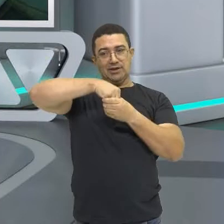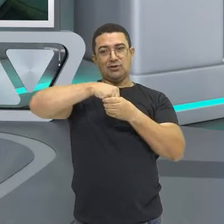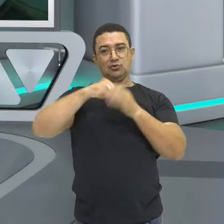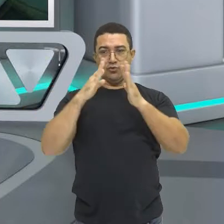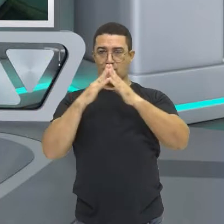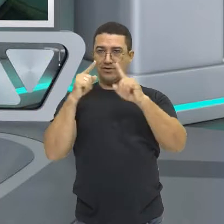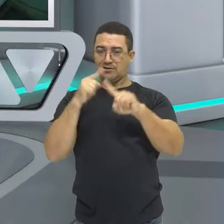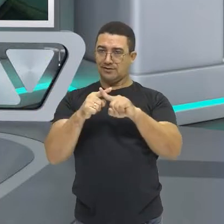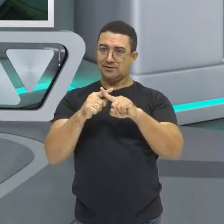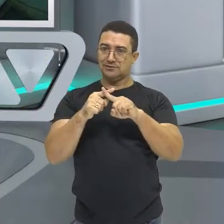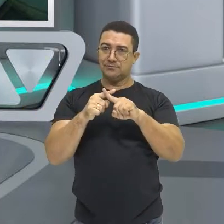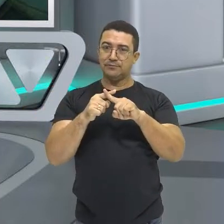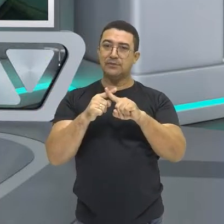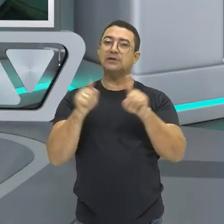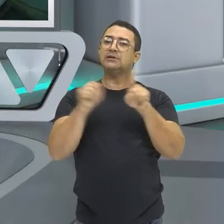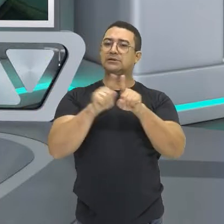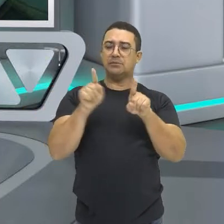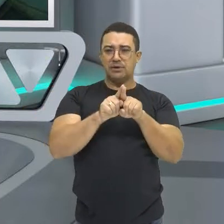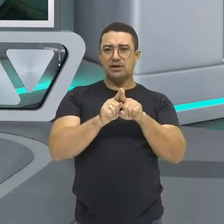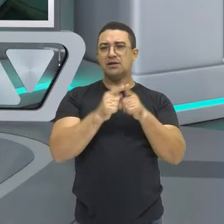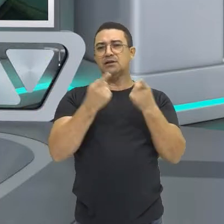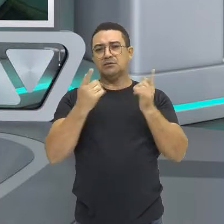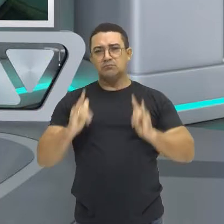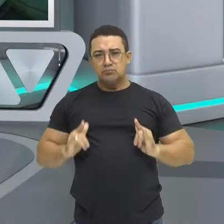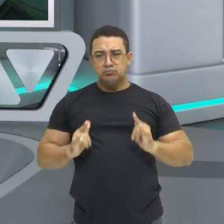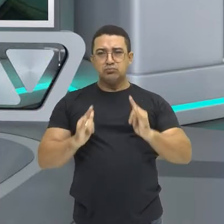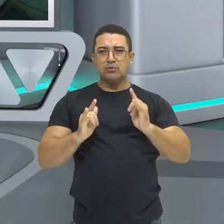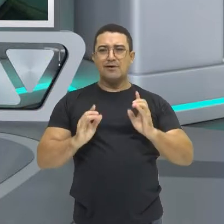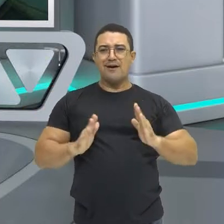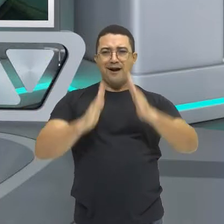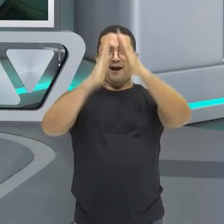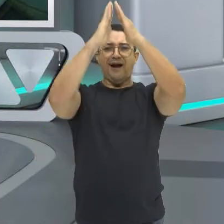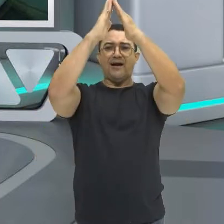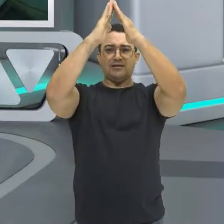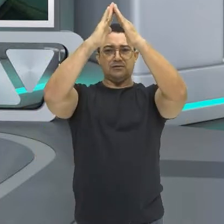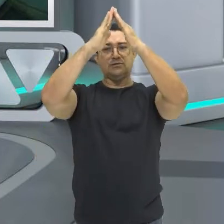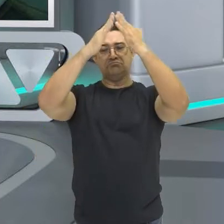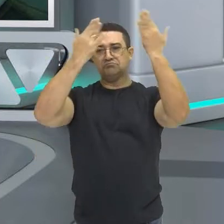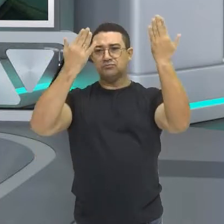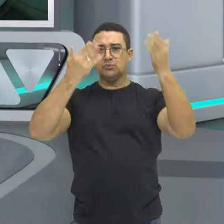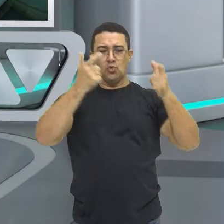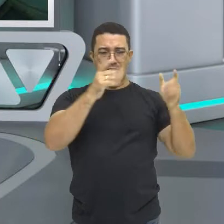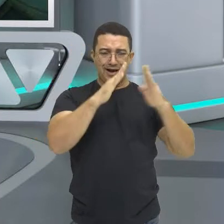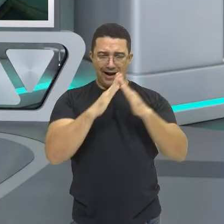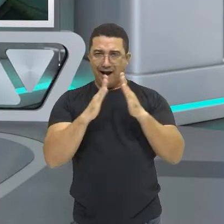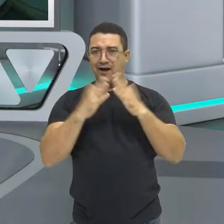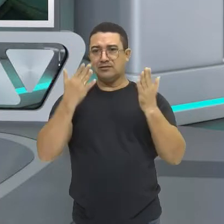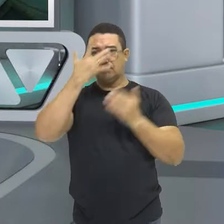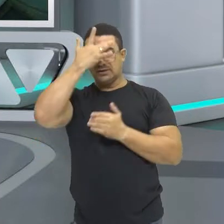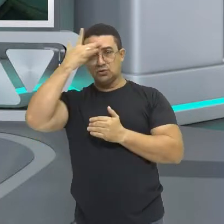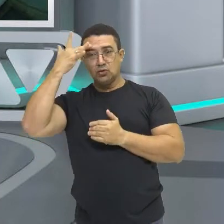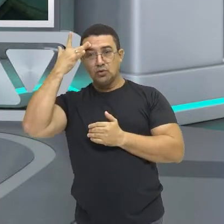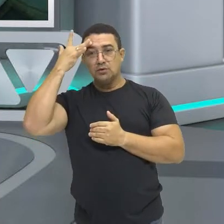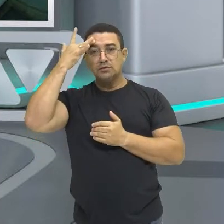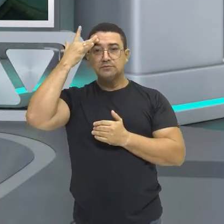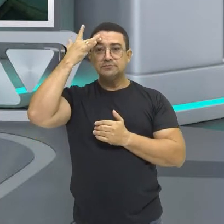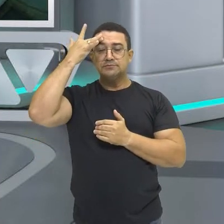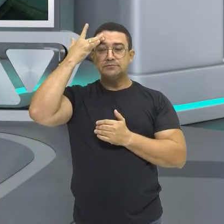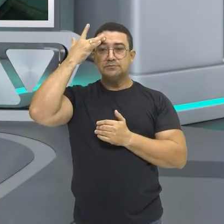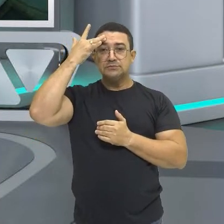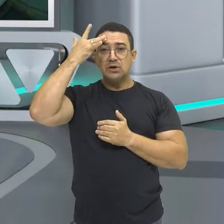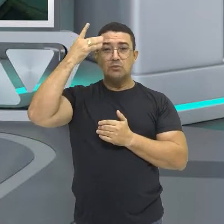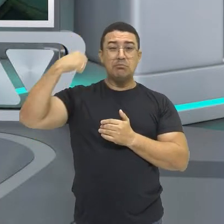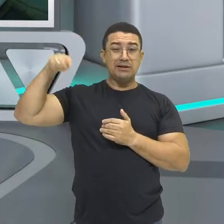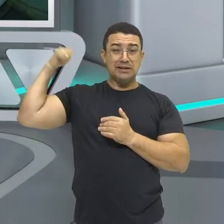igrejas, até mesmo dos palácios, das residências. Então, esse recurso dos arcos que, lá